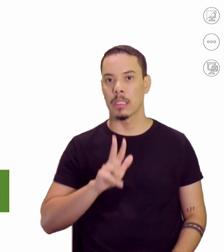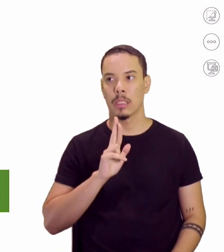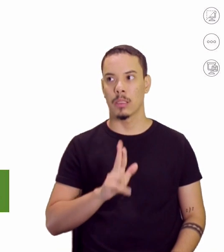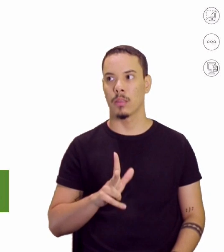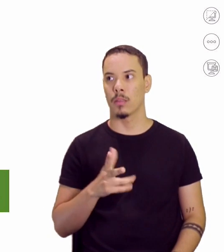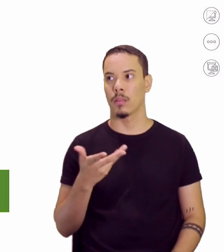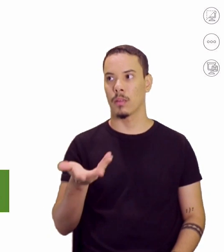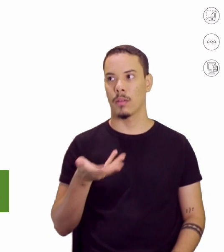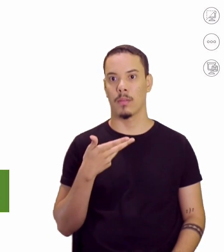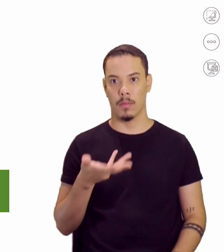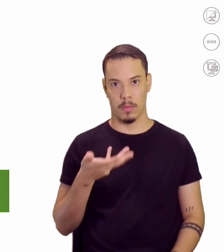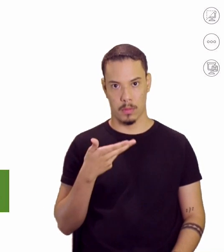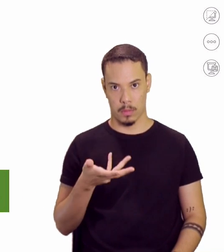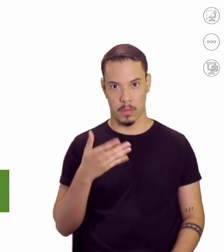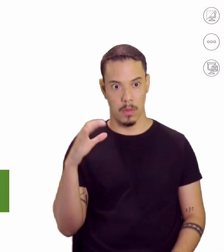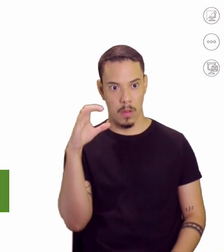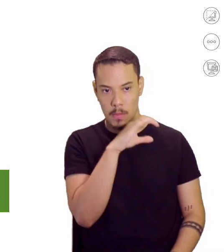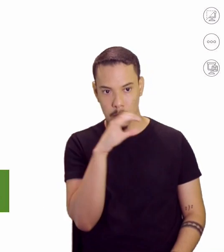pessoal, olha bem.